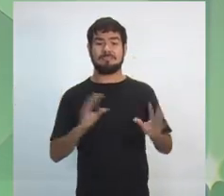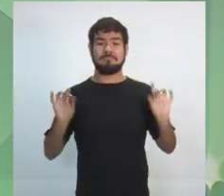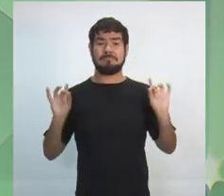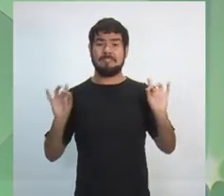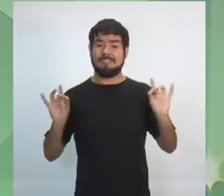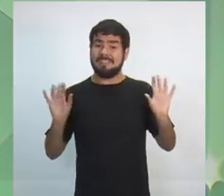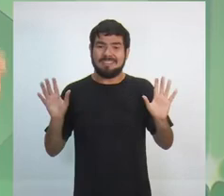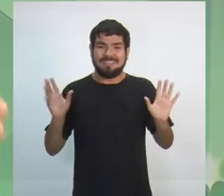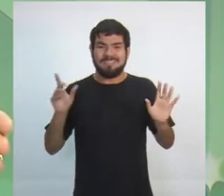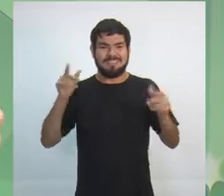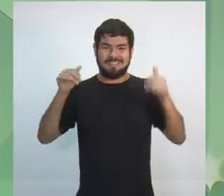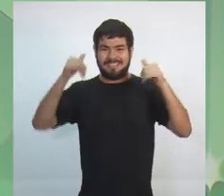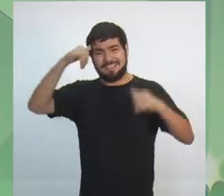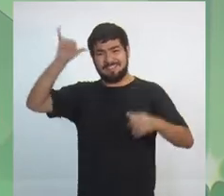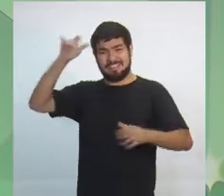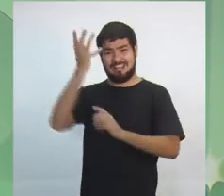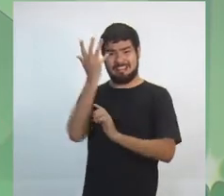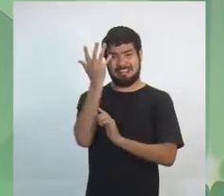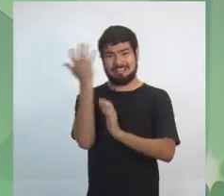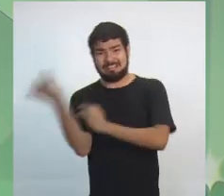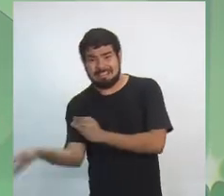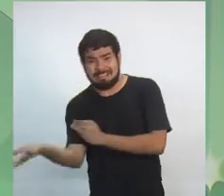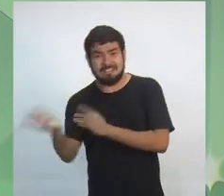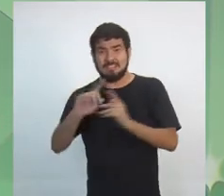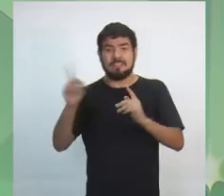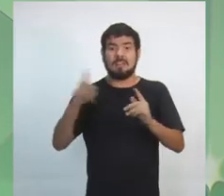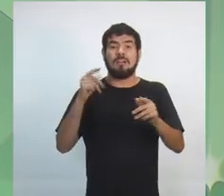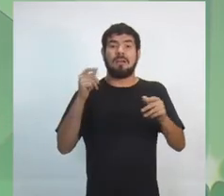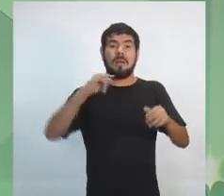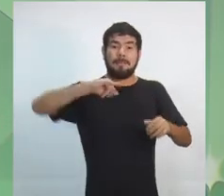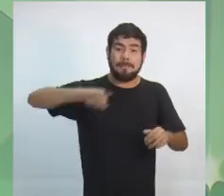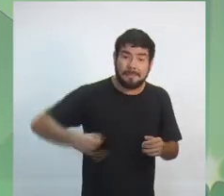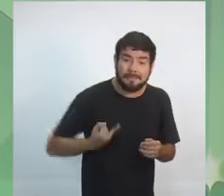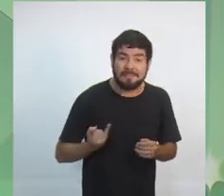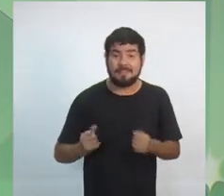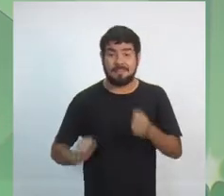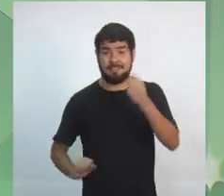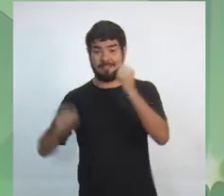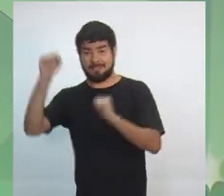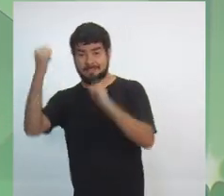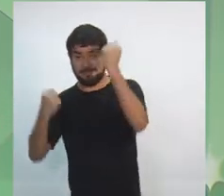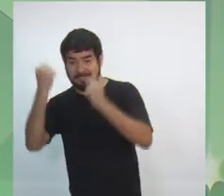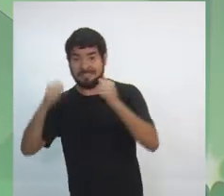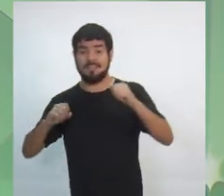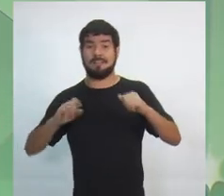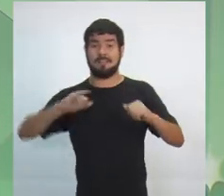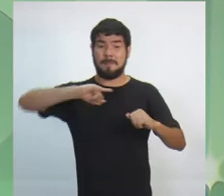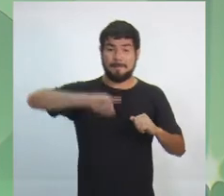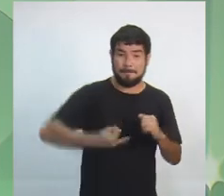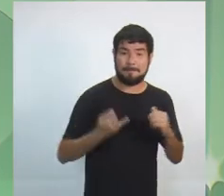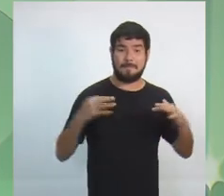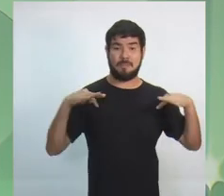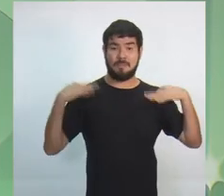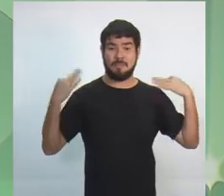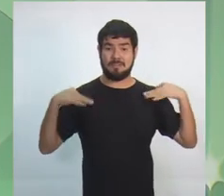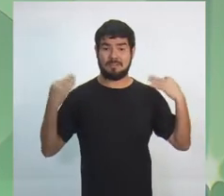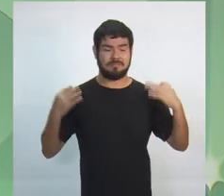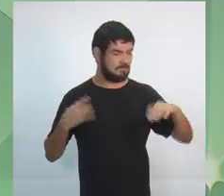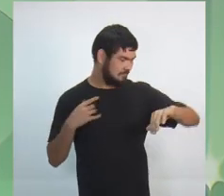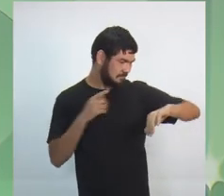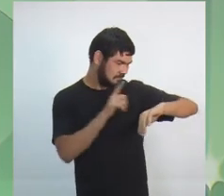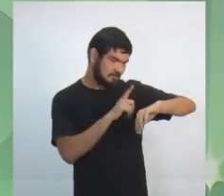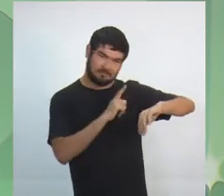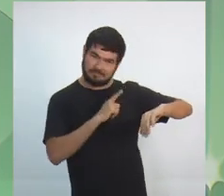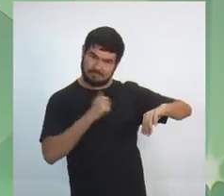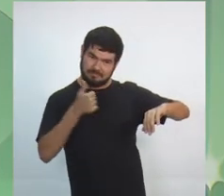desenvolvimento, tanto da indústria, né, como do turismo. Obrigada, candidata. A senhora ainda tem 18